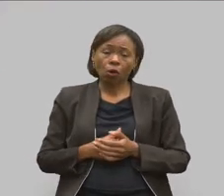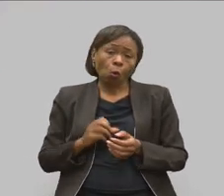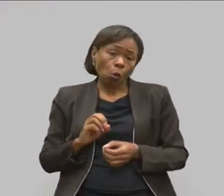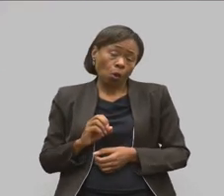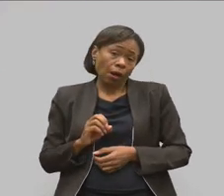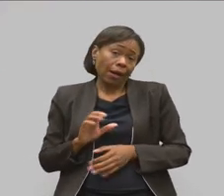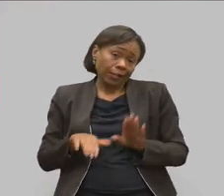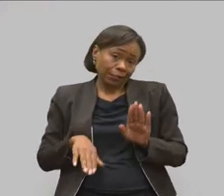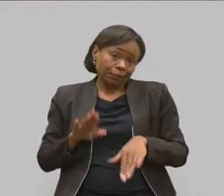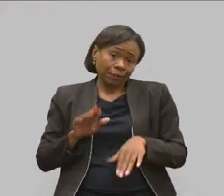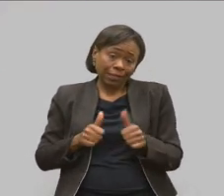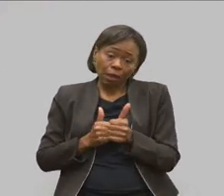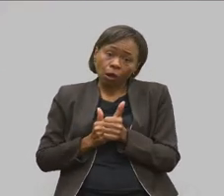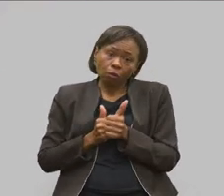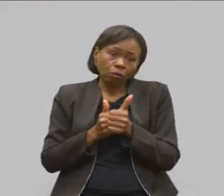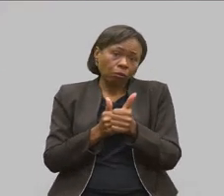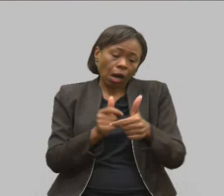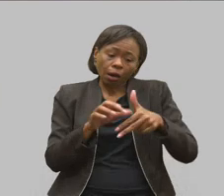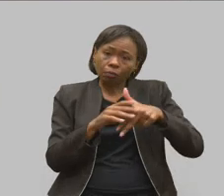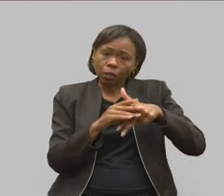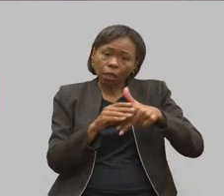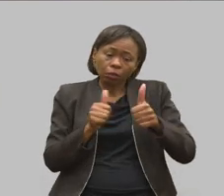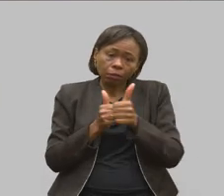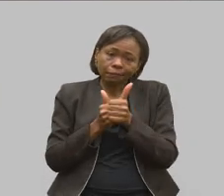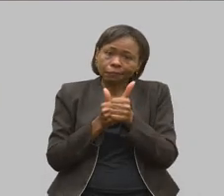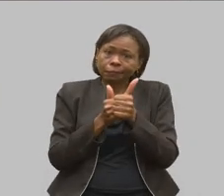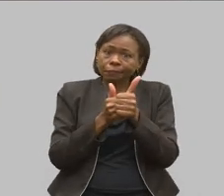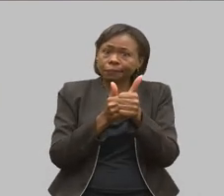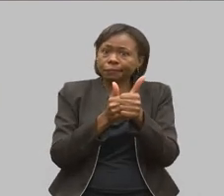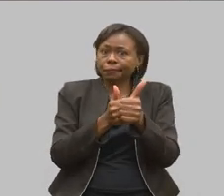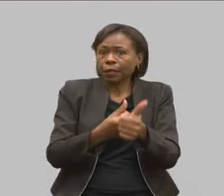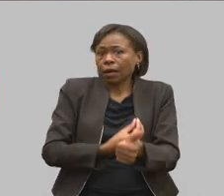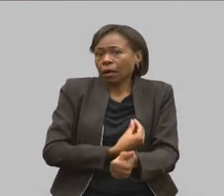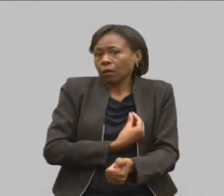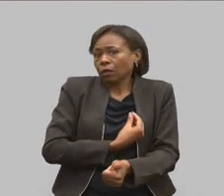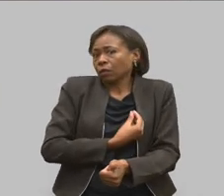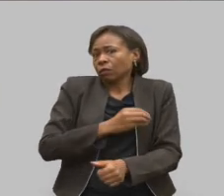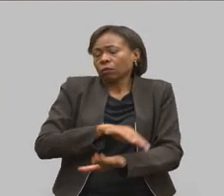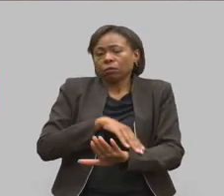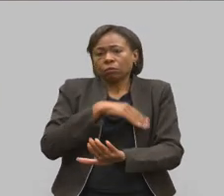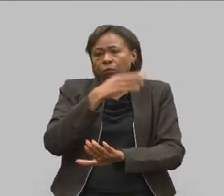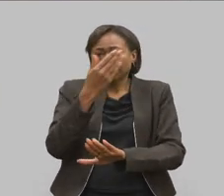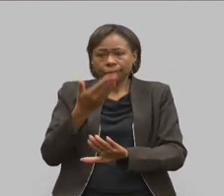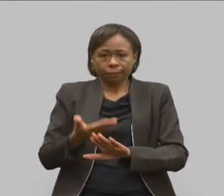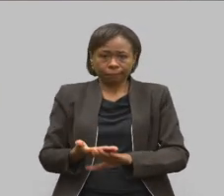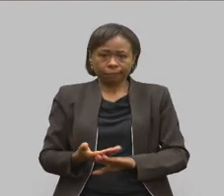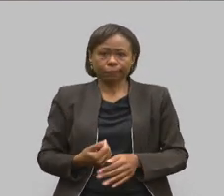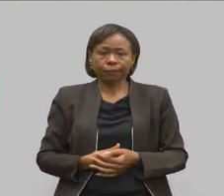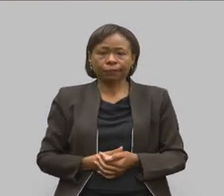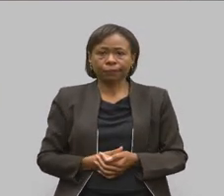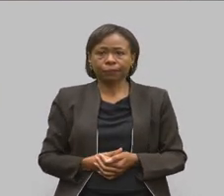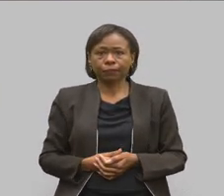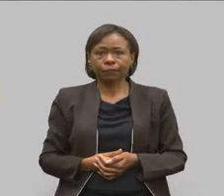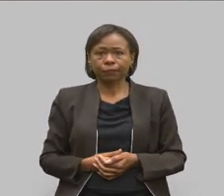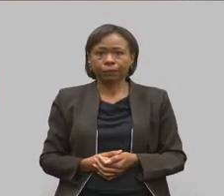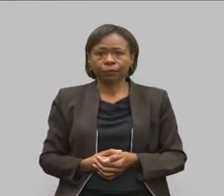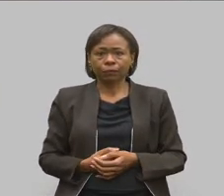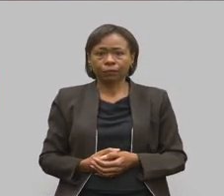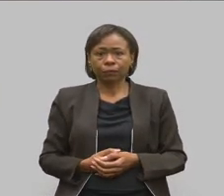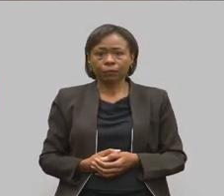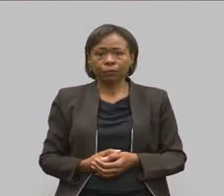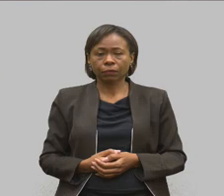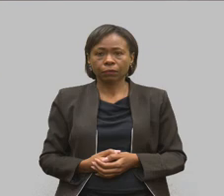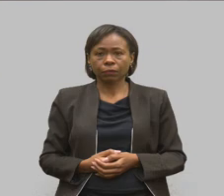toda a sua vida eu hoje a a a a